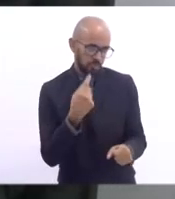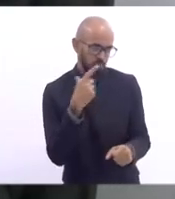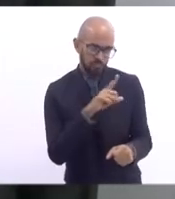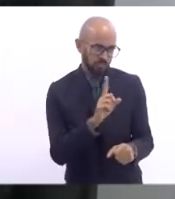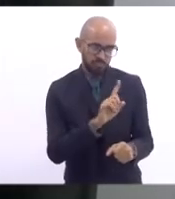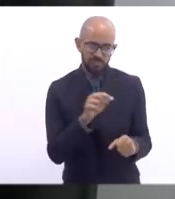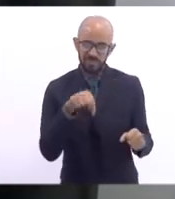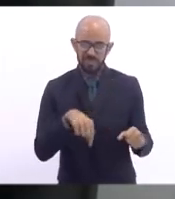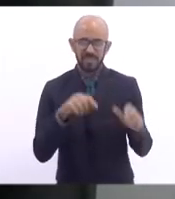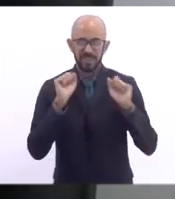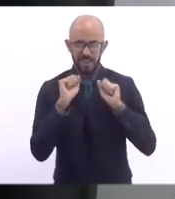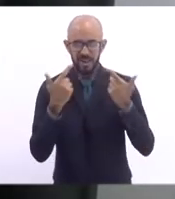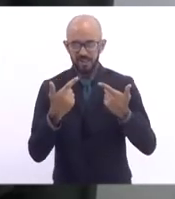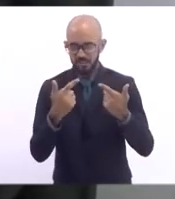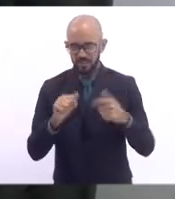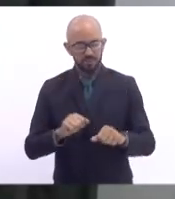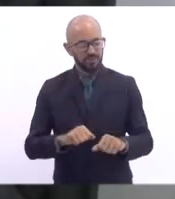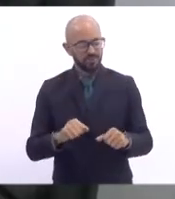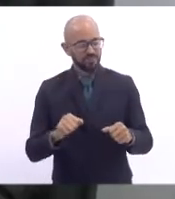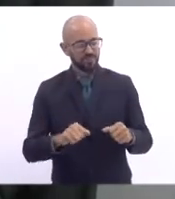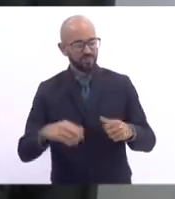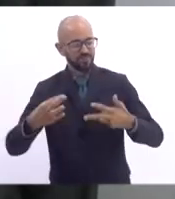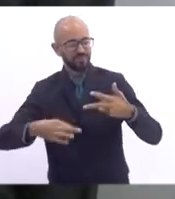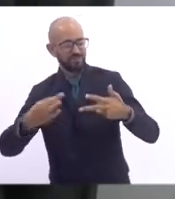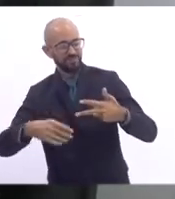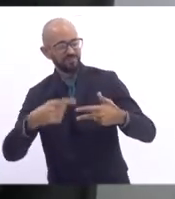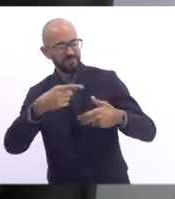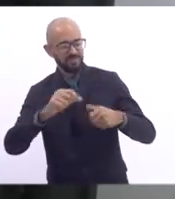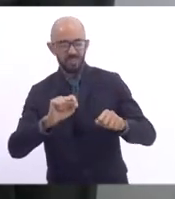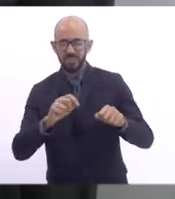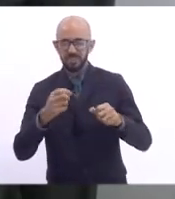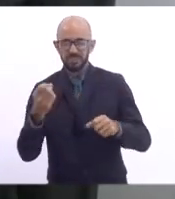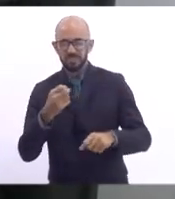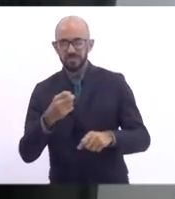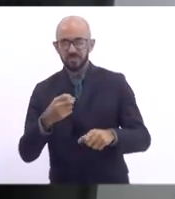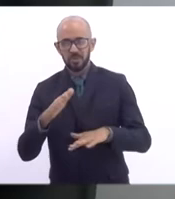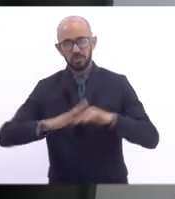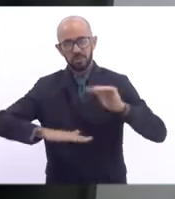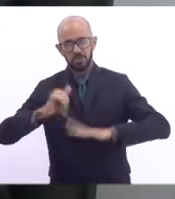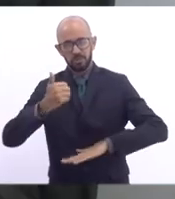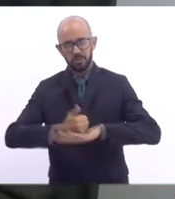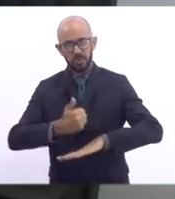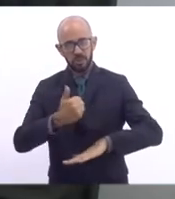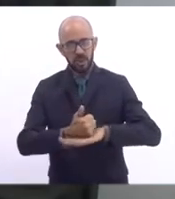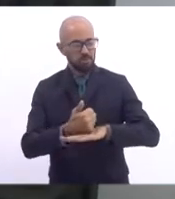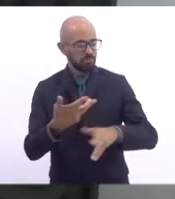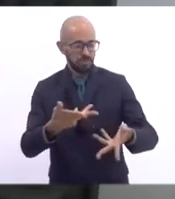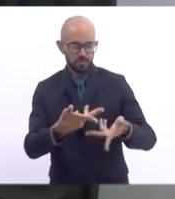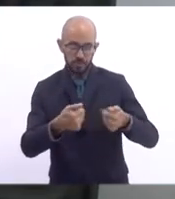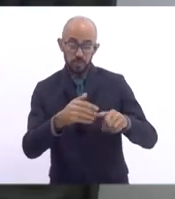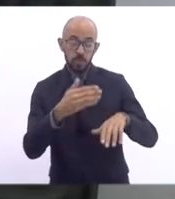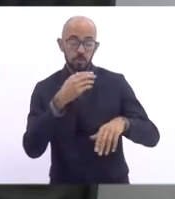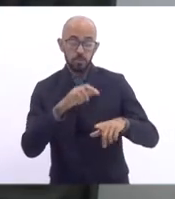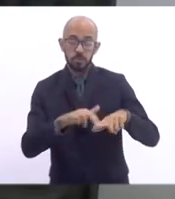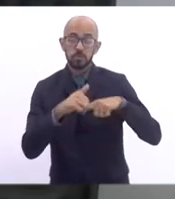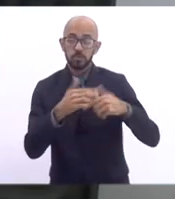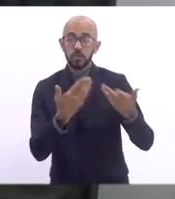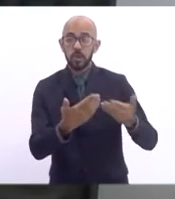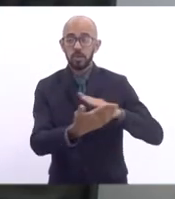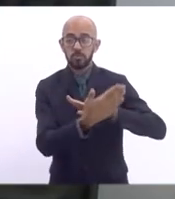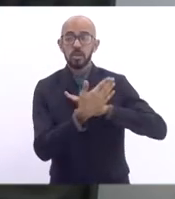aqui na leste fazê-lo tribunal passou espertinhas aí tá certo fez um modelo matemático por isso que eu tô pedindo a colaboração